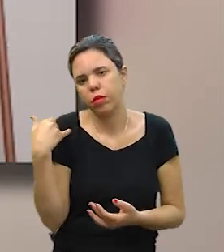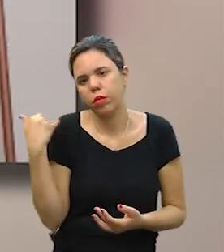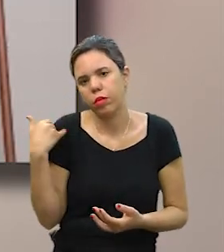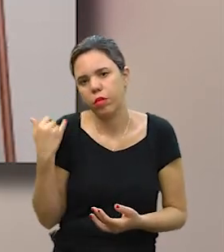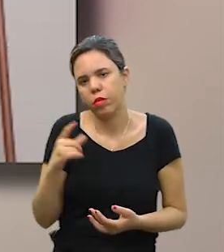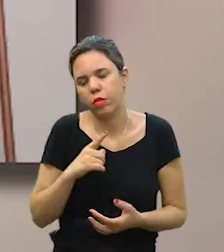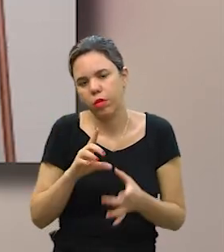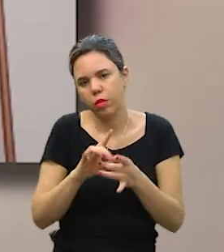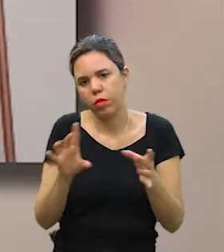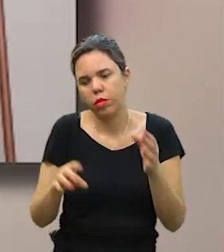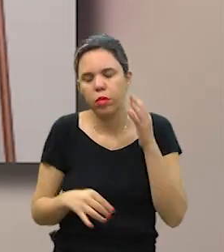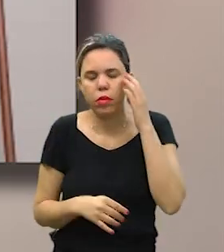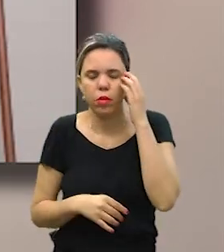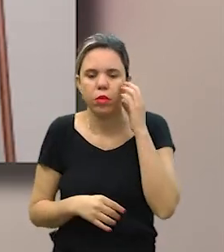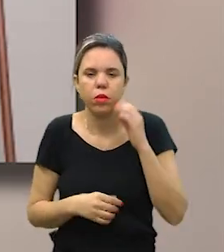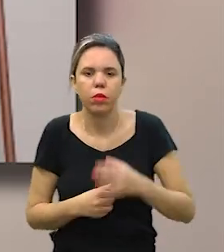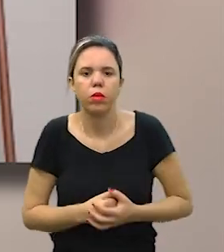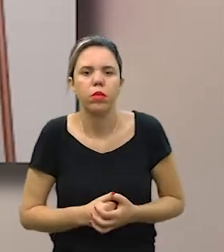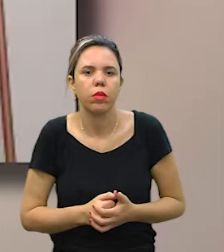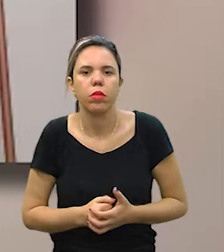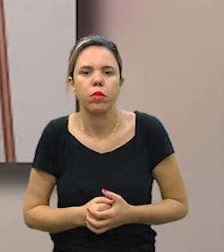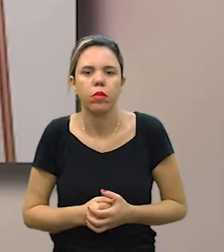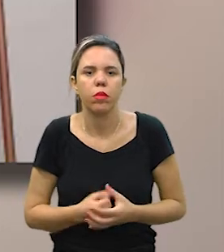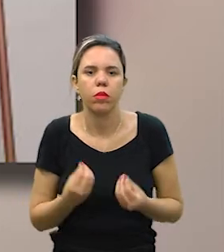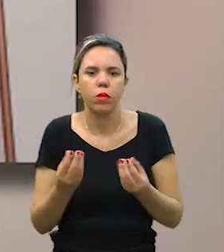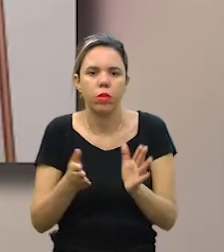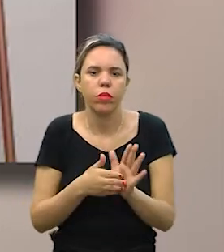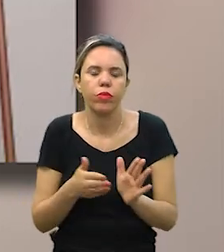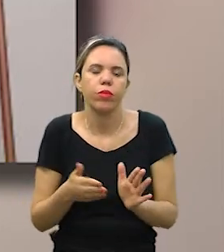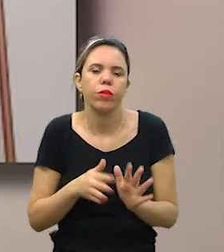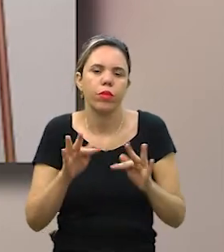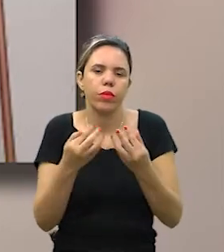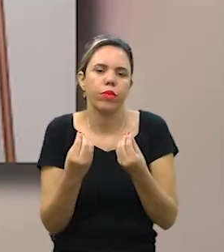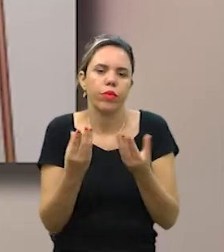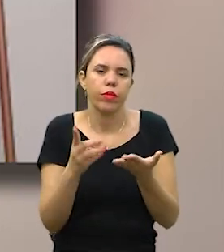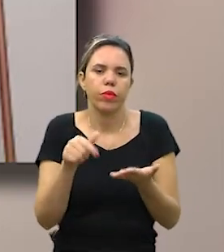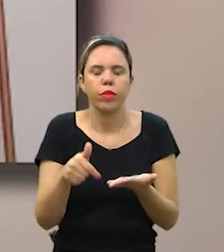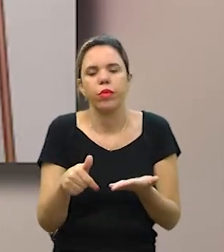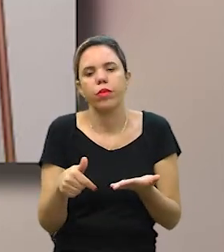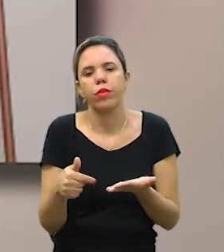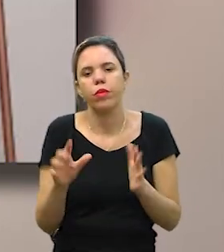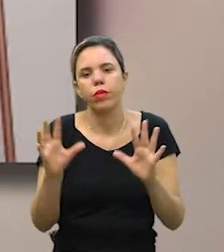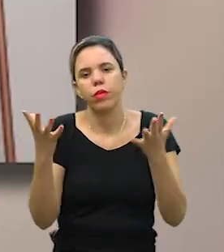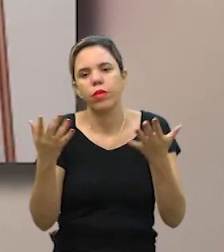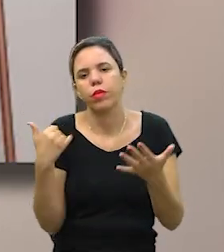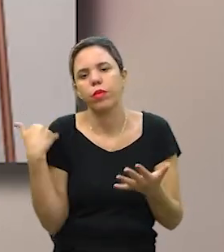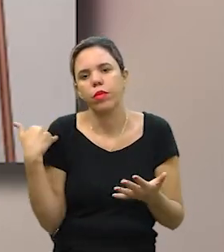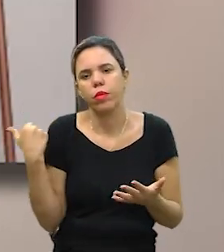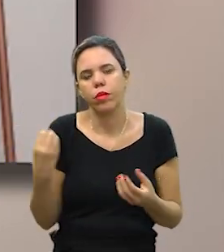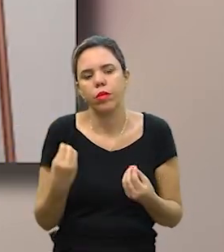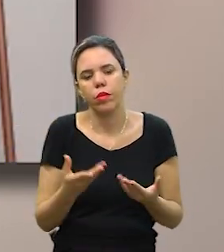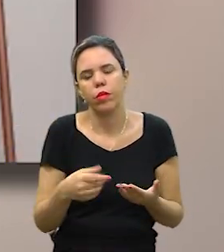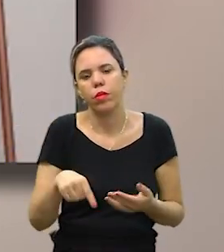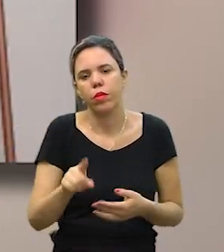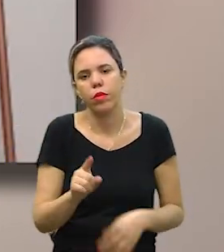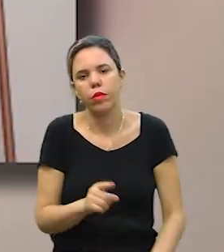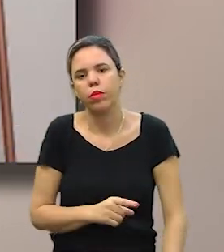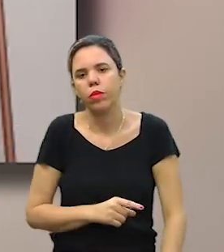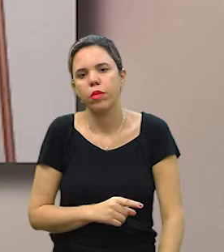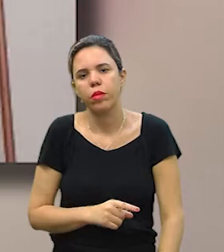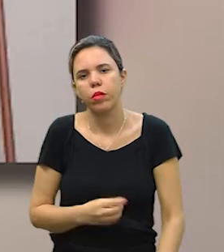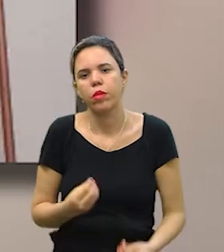dos 2 anos, quando é liberado e é ofertado pela família ou vai numa festinha de aniversário